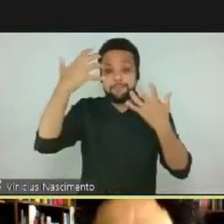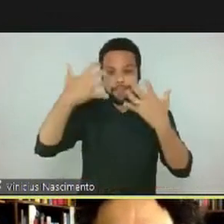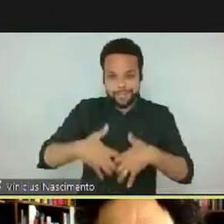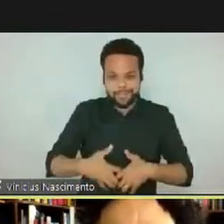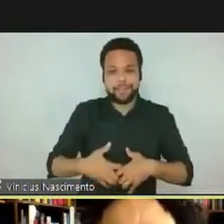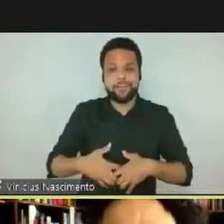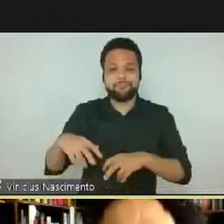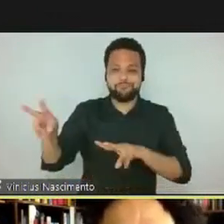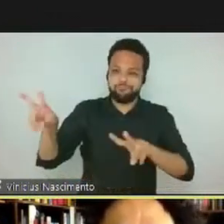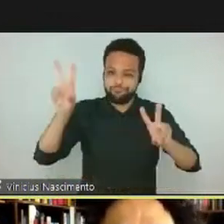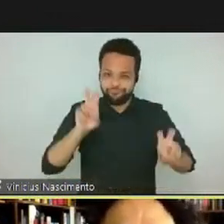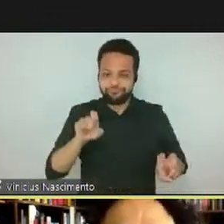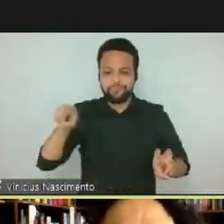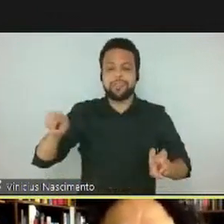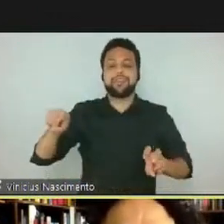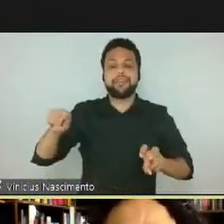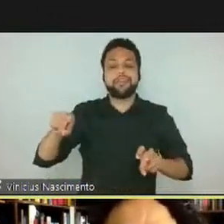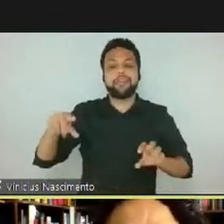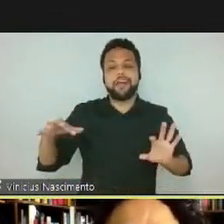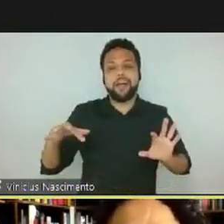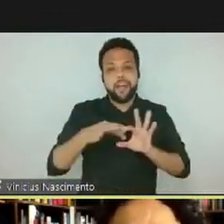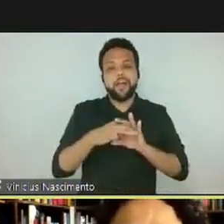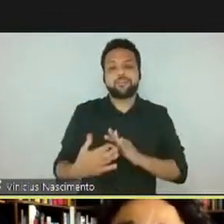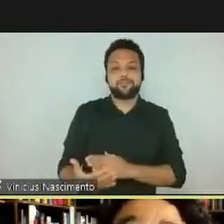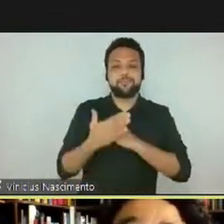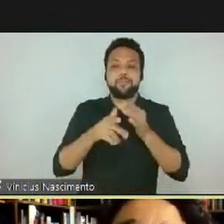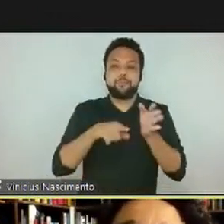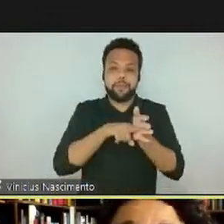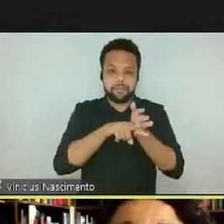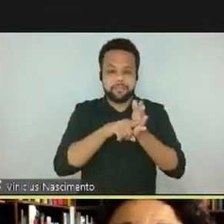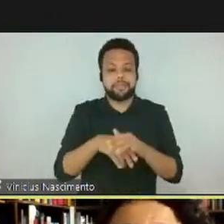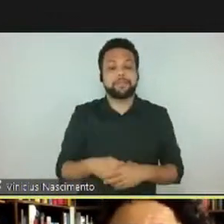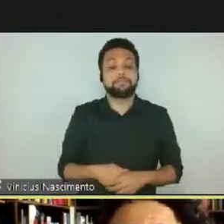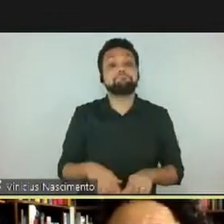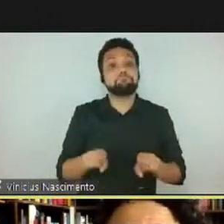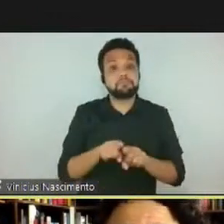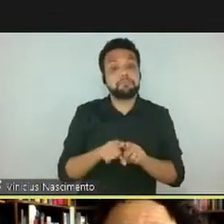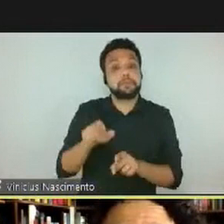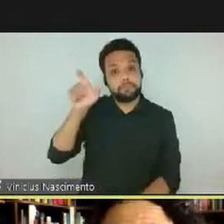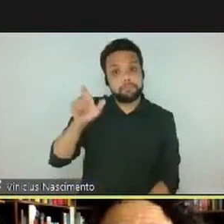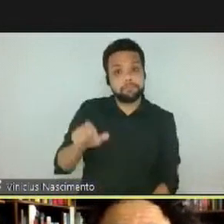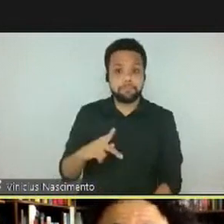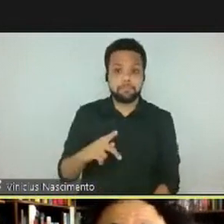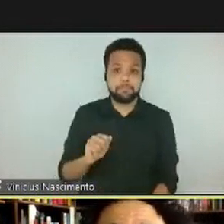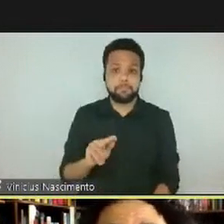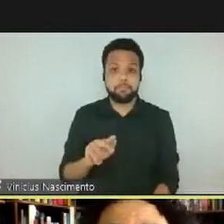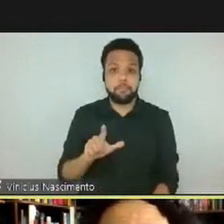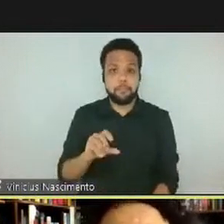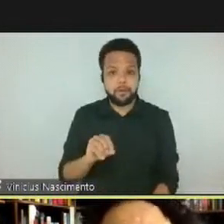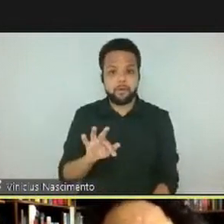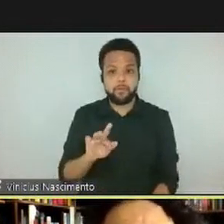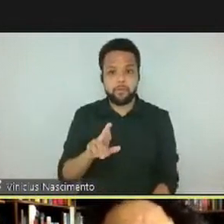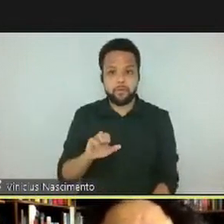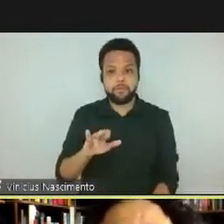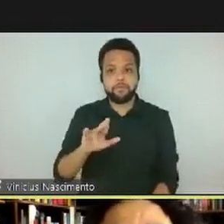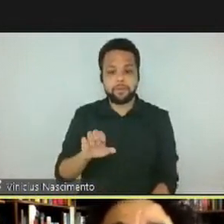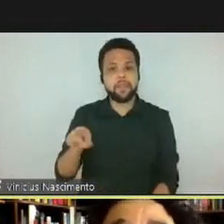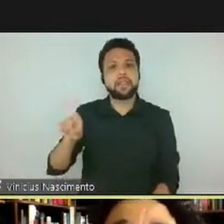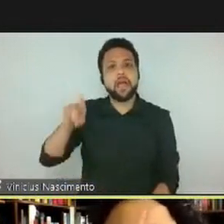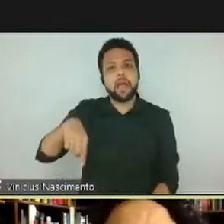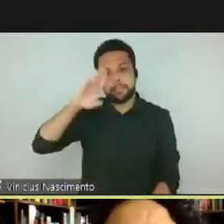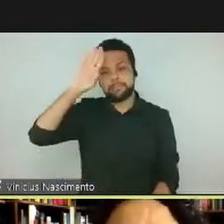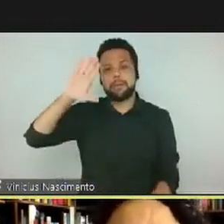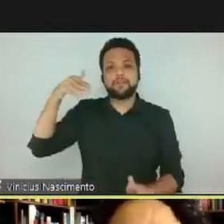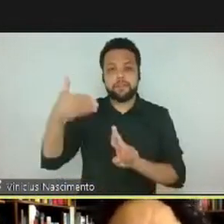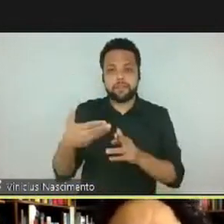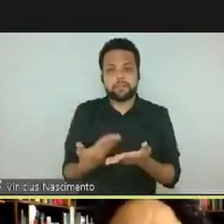nossa pesquisa. E também Paulo Freire é uma das principais referências da minha pesquisa de doutorado,